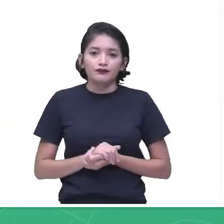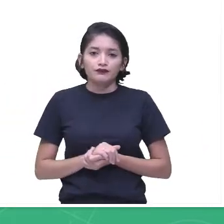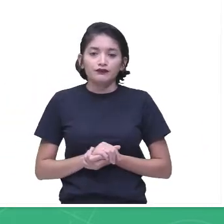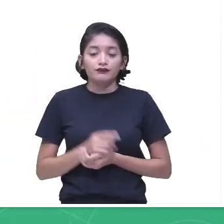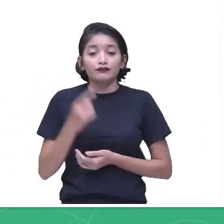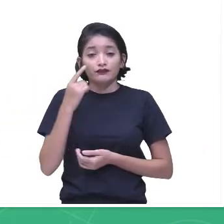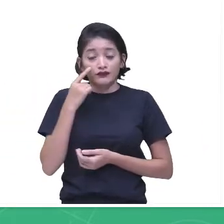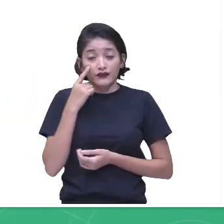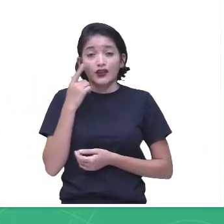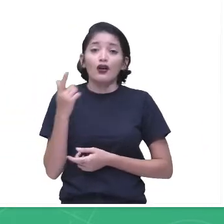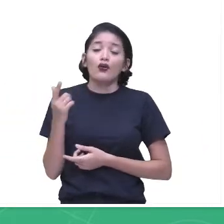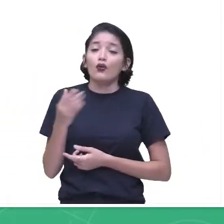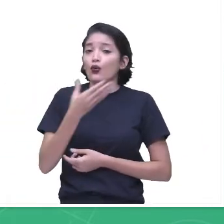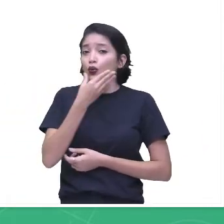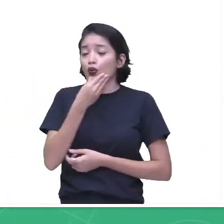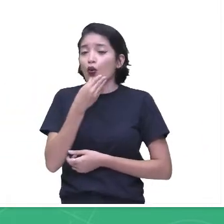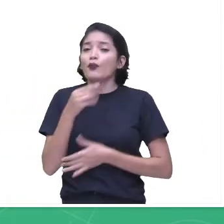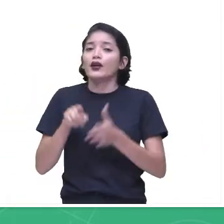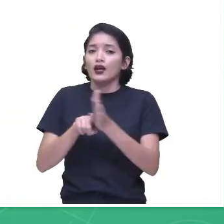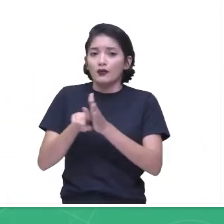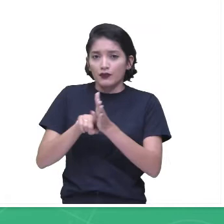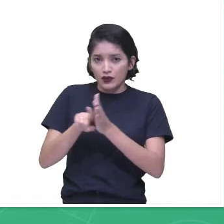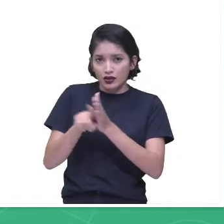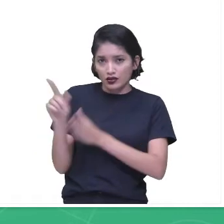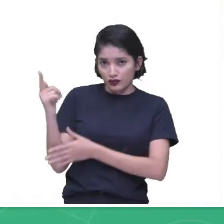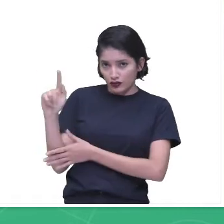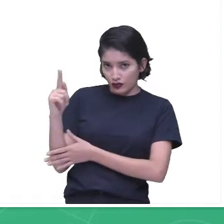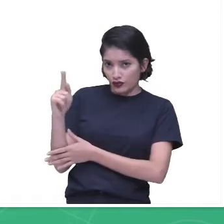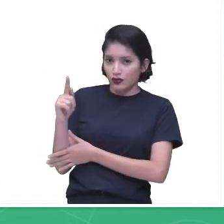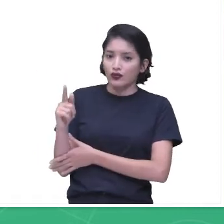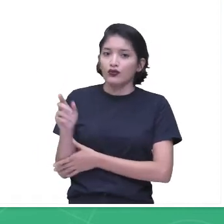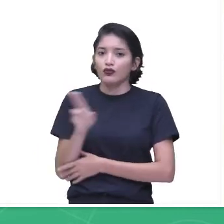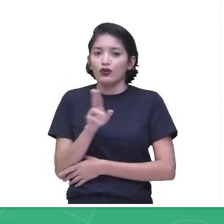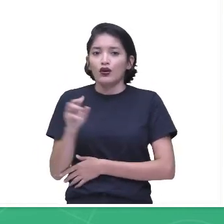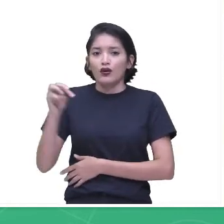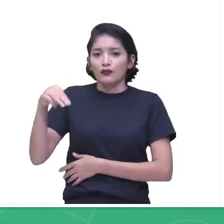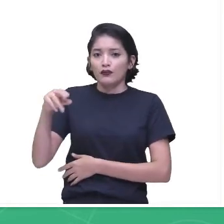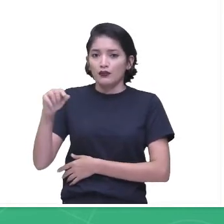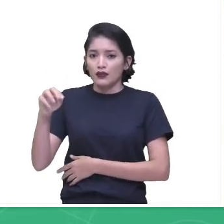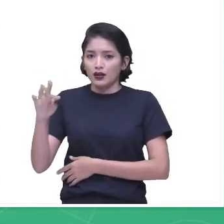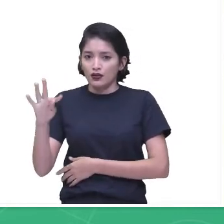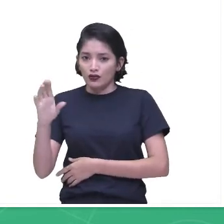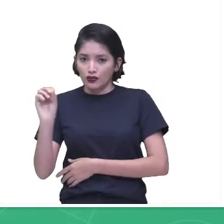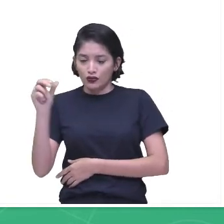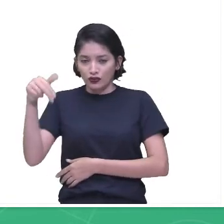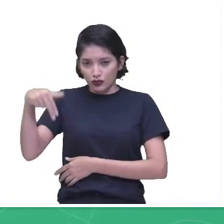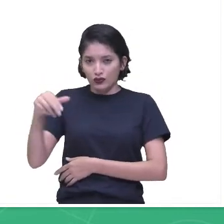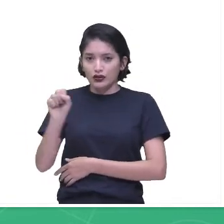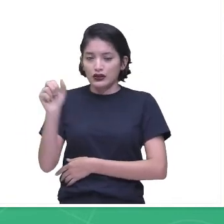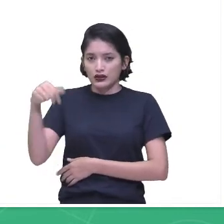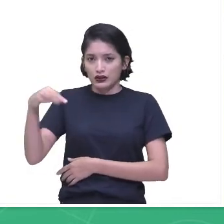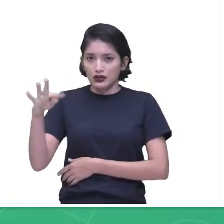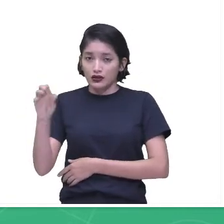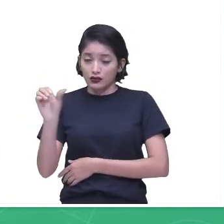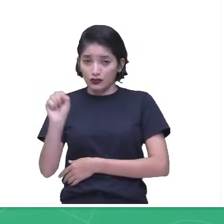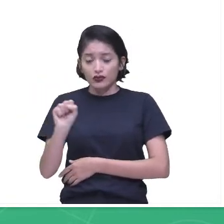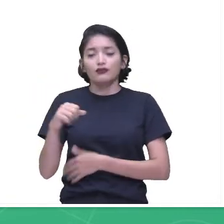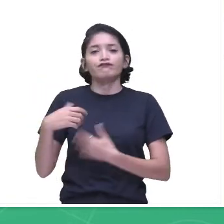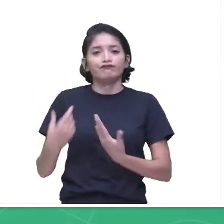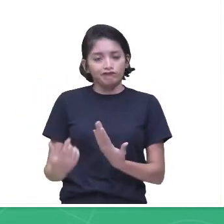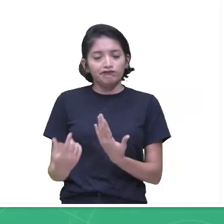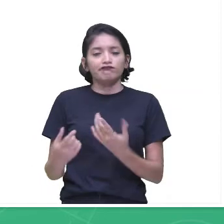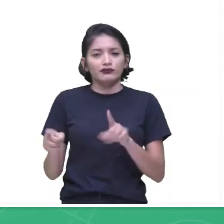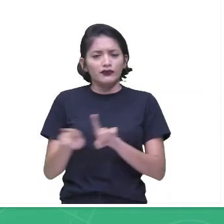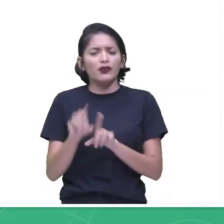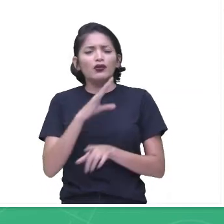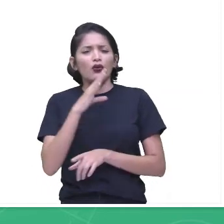geógrafo já falecido, Milton Santos, importante geógrafo brasileiro de renome internacional, que vai